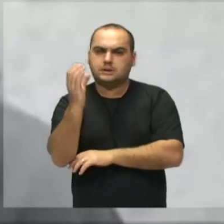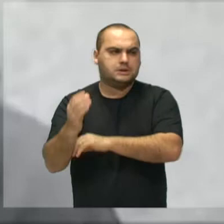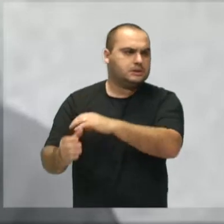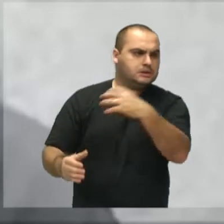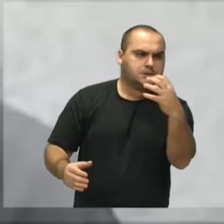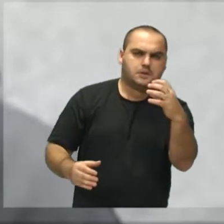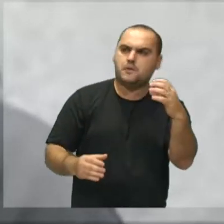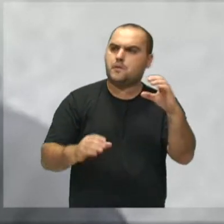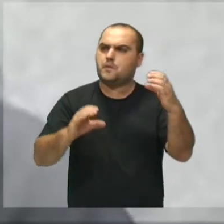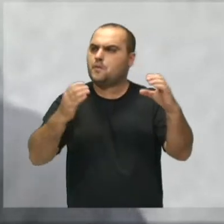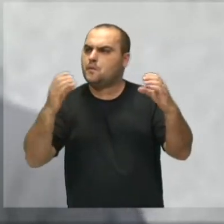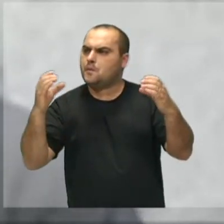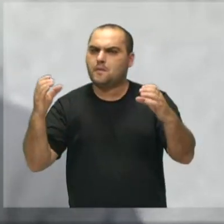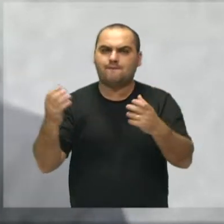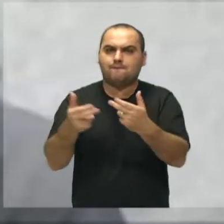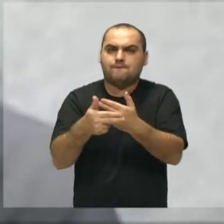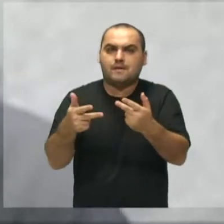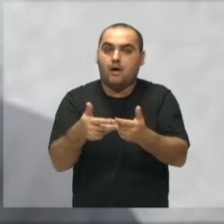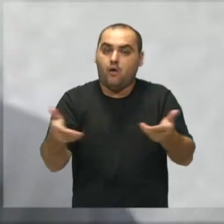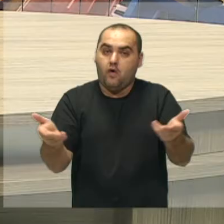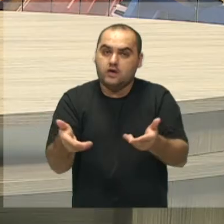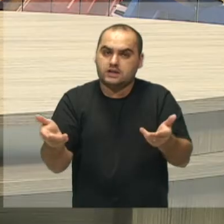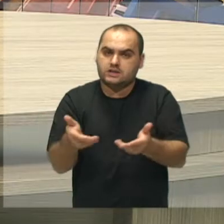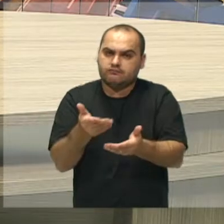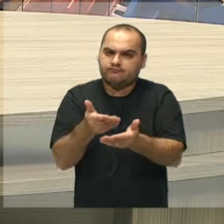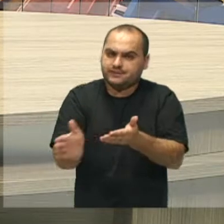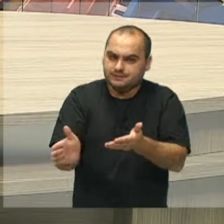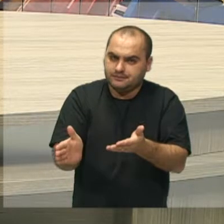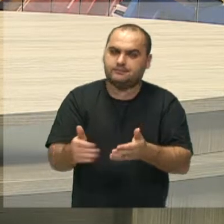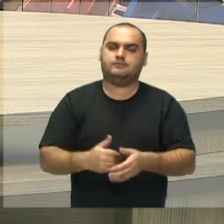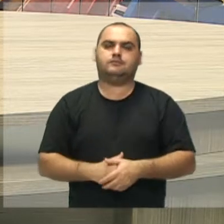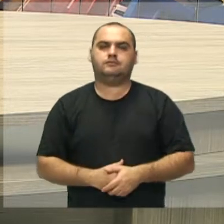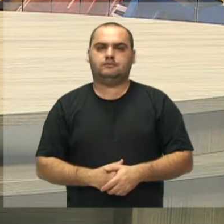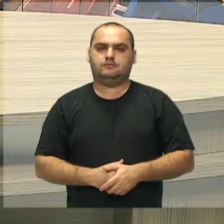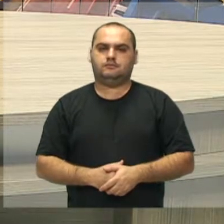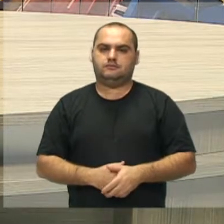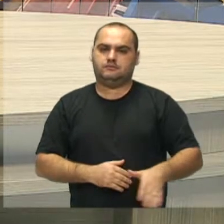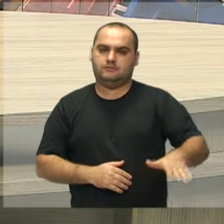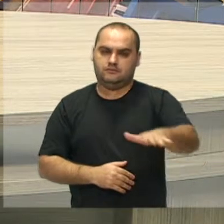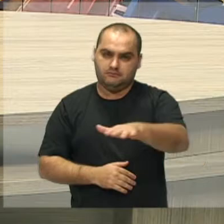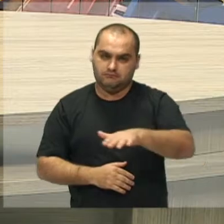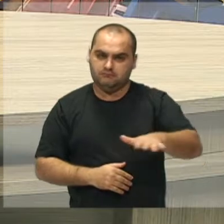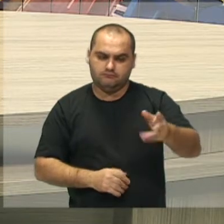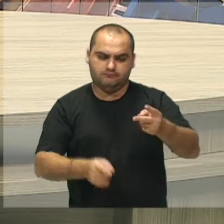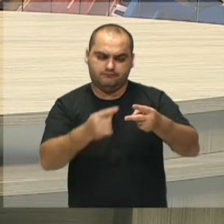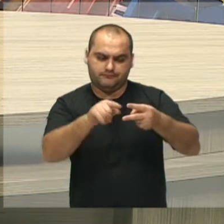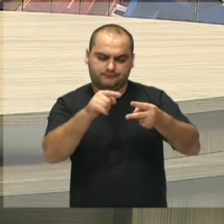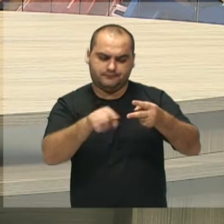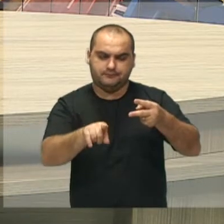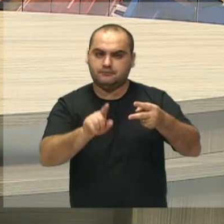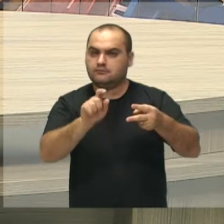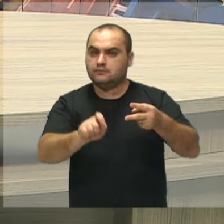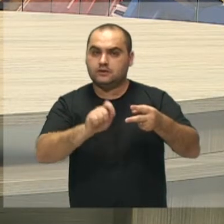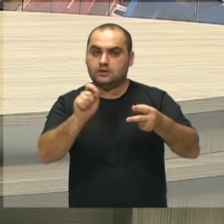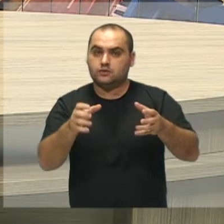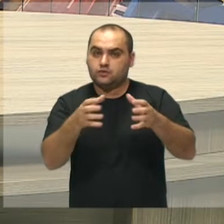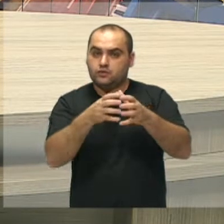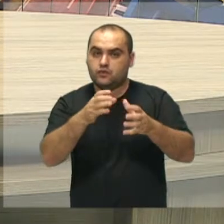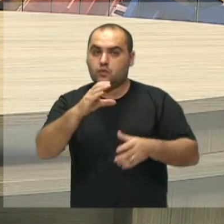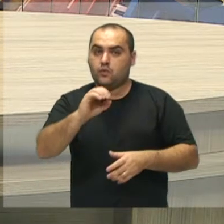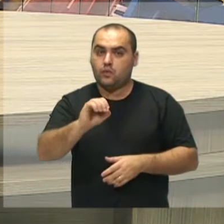lados. Hoje, isso já não tem tanto fôlego assim, né? Essas eram pautas, que a gente pode dizer,